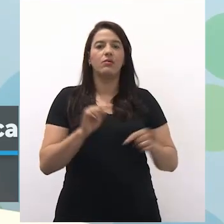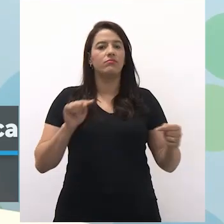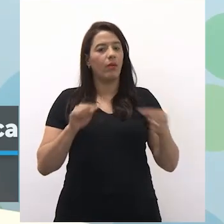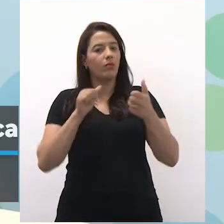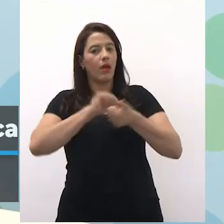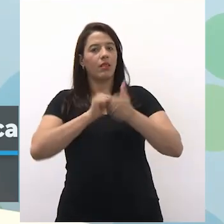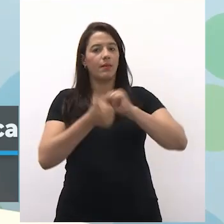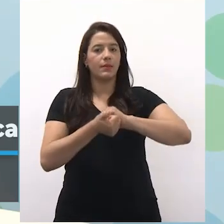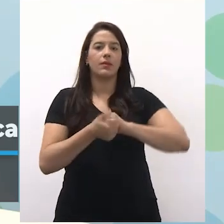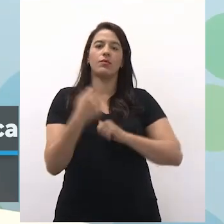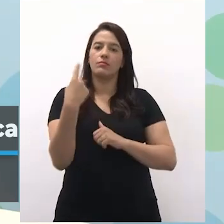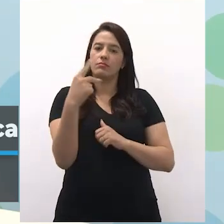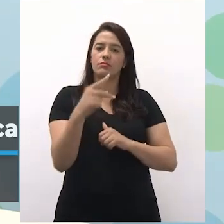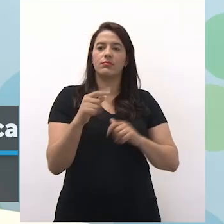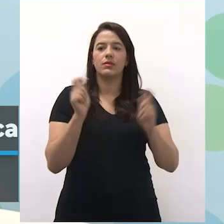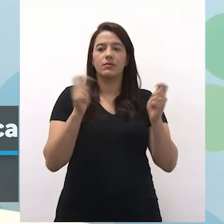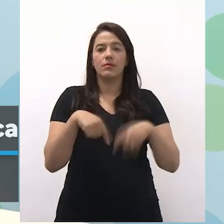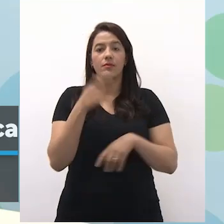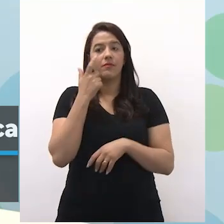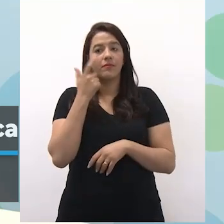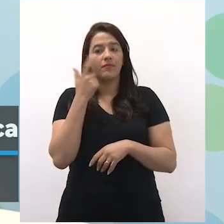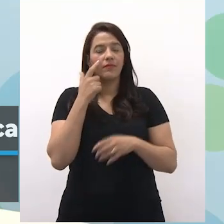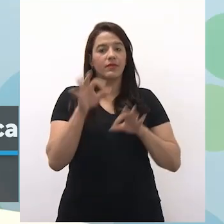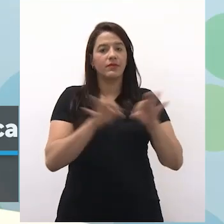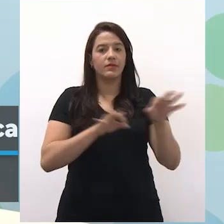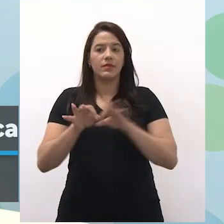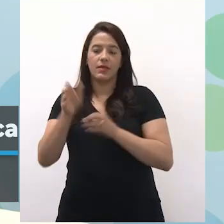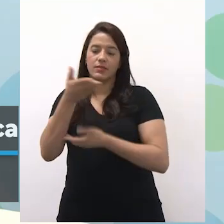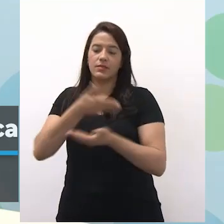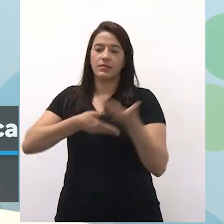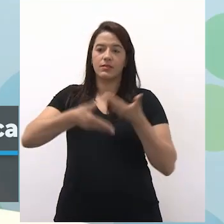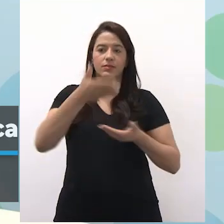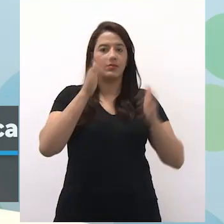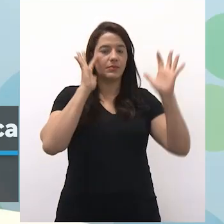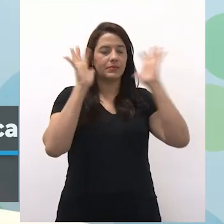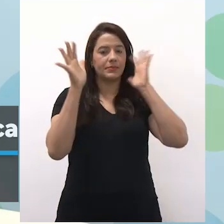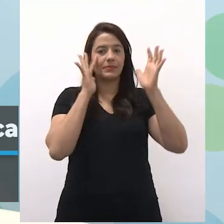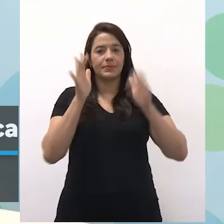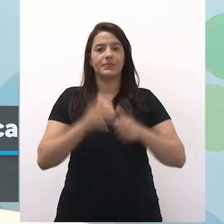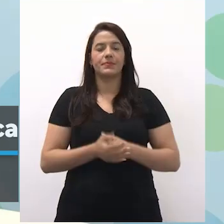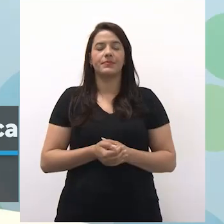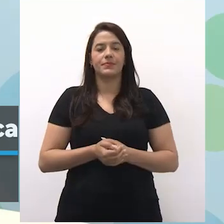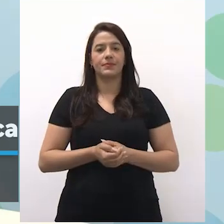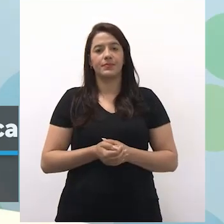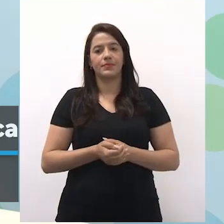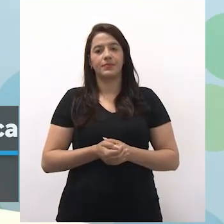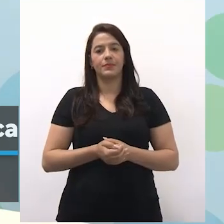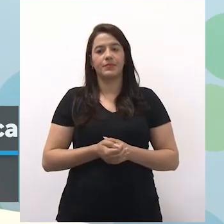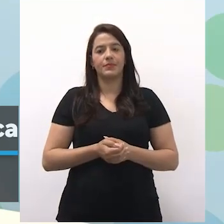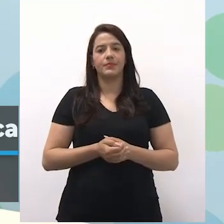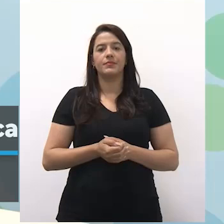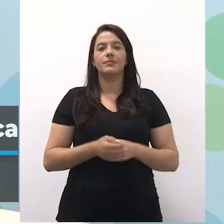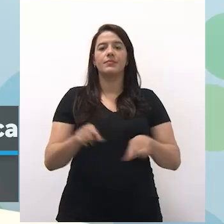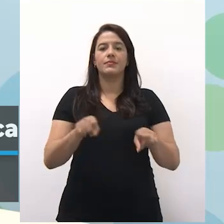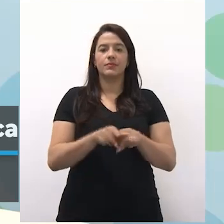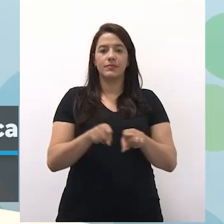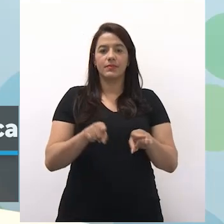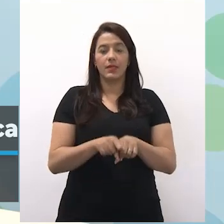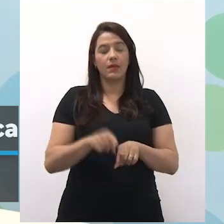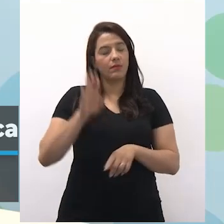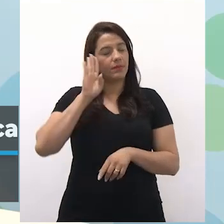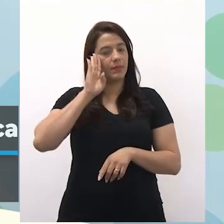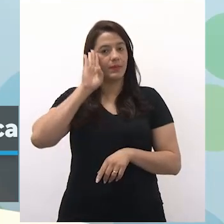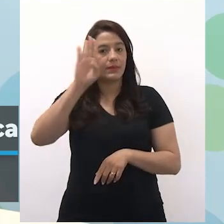momento mesmo de rever, aí, ter essas trocas, né, essas reflexões. E também o principal, né?